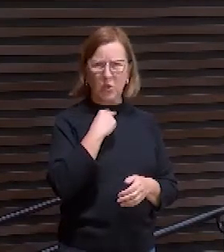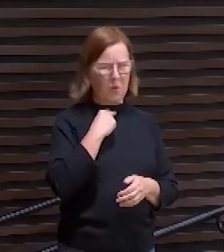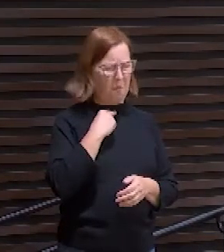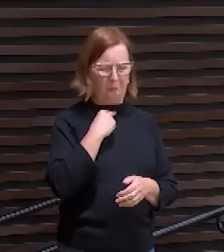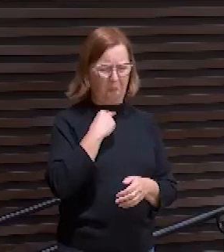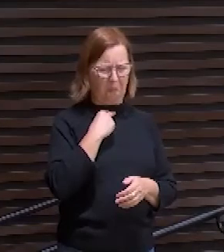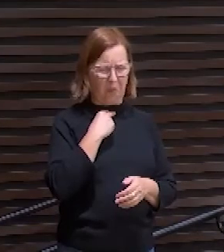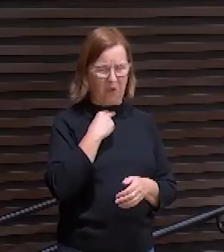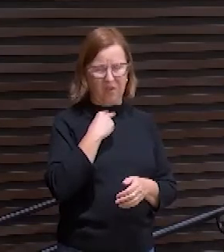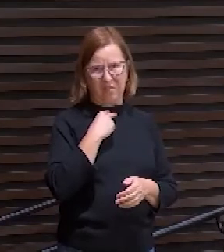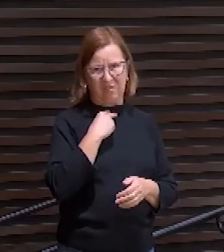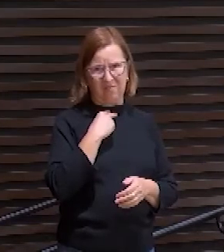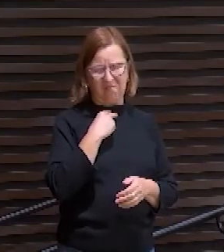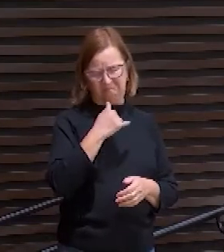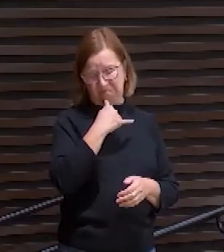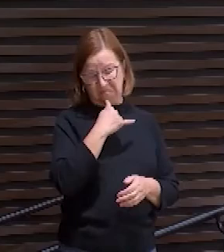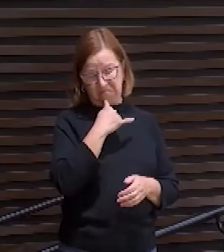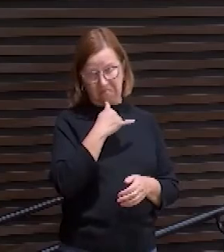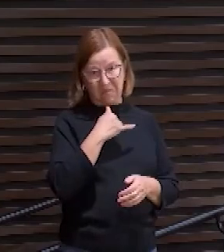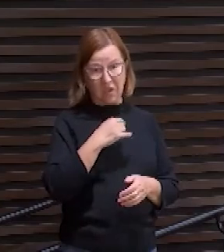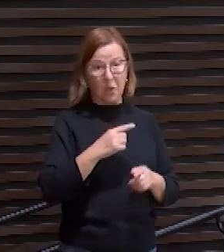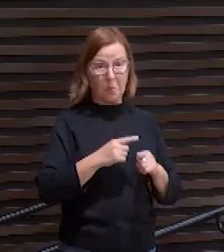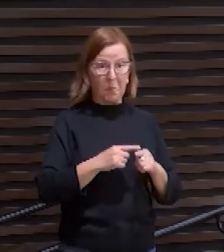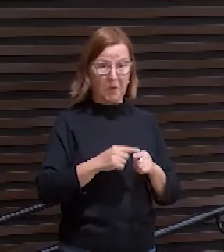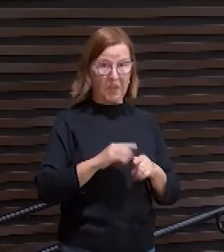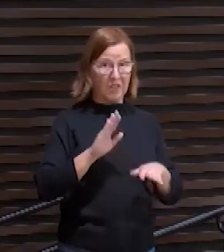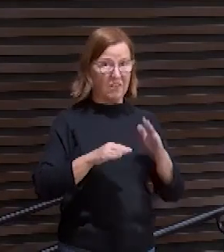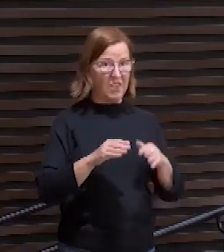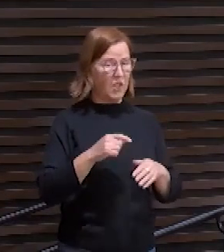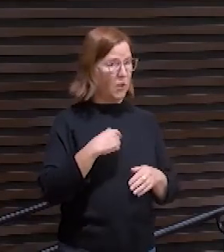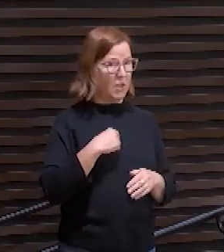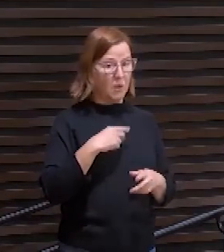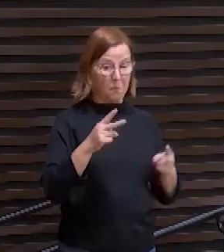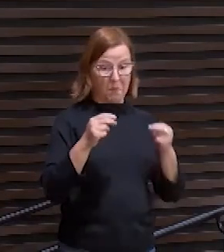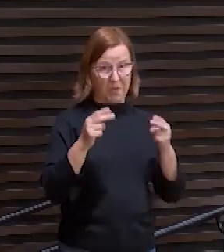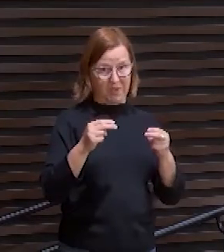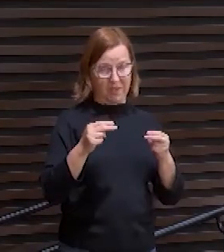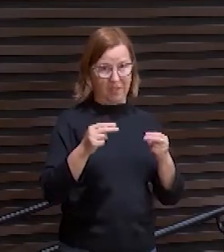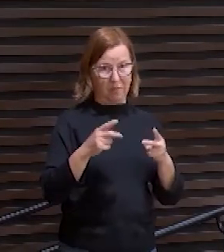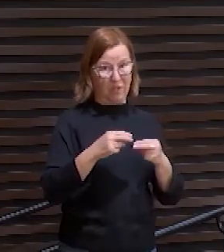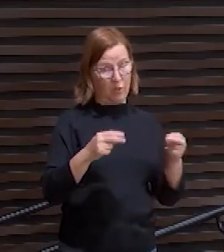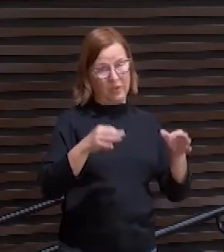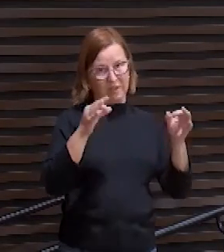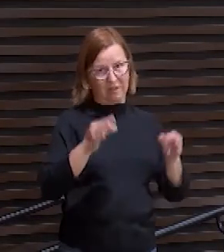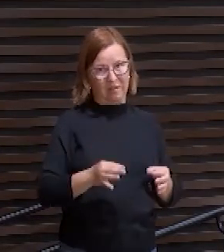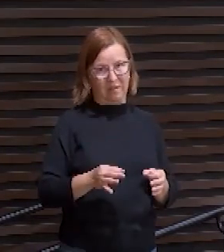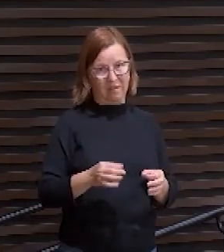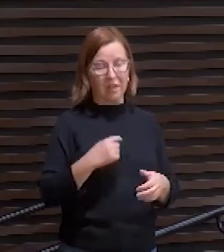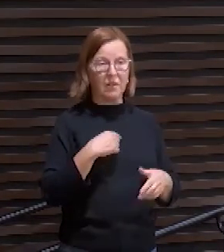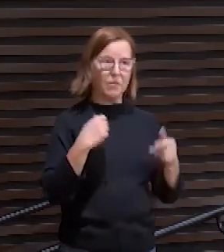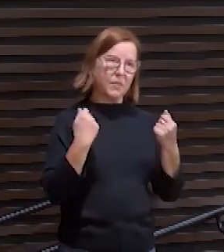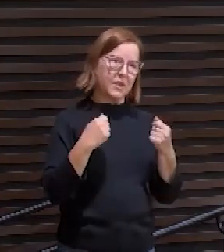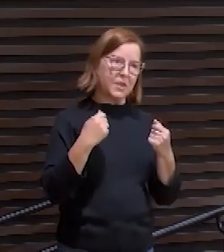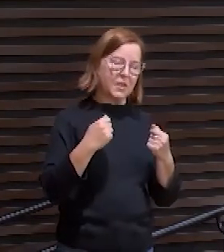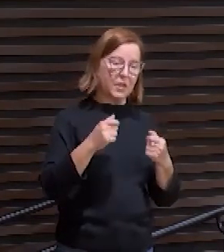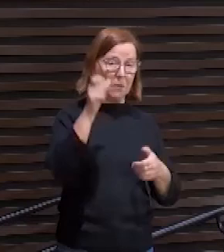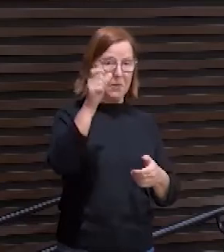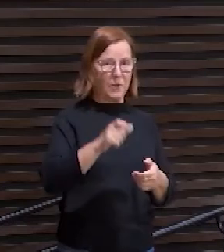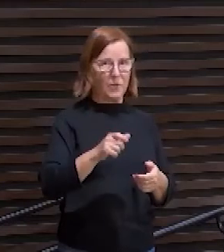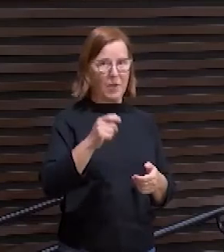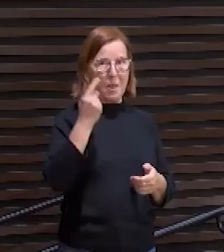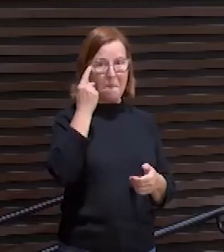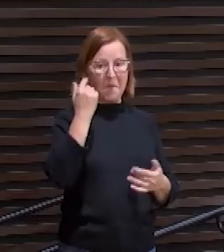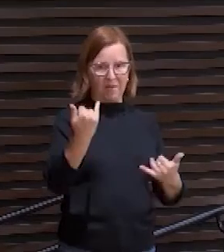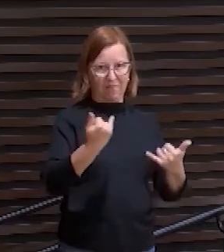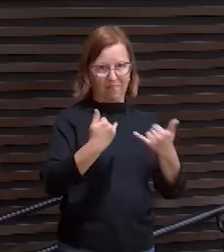Porque muitas vezes eu não estou enxergando aquilo que é óbvio. E eu preciso de alguém para falar isso para